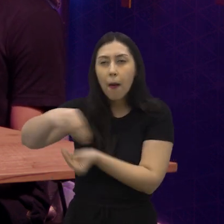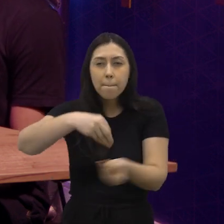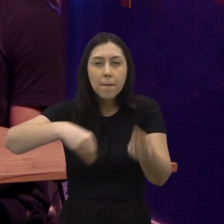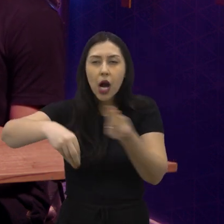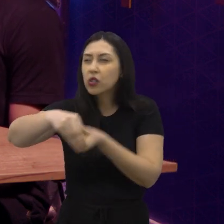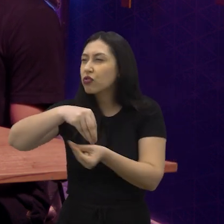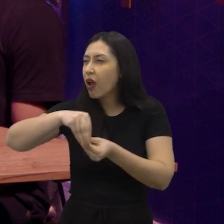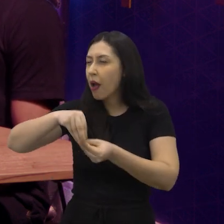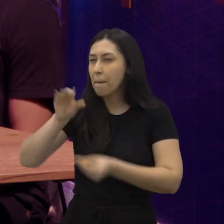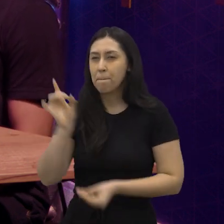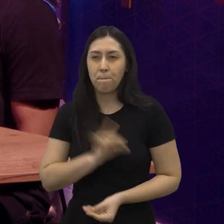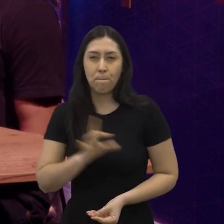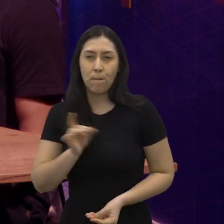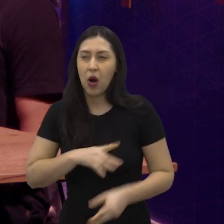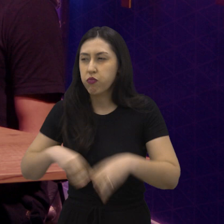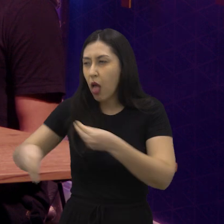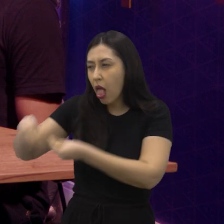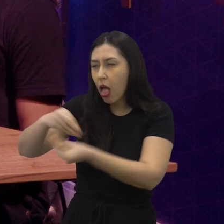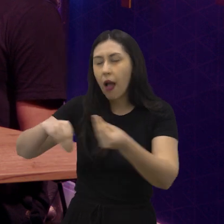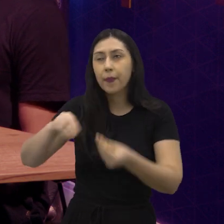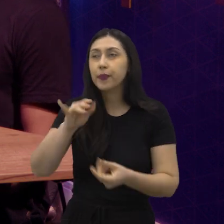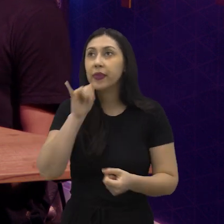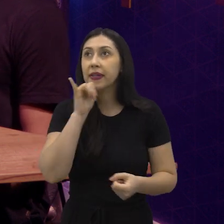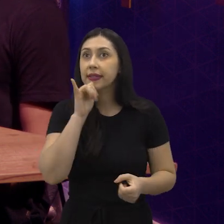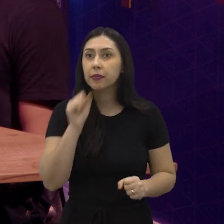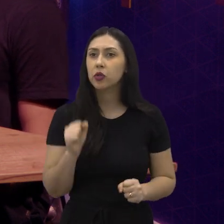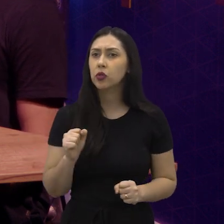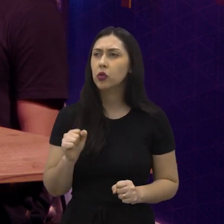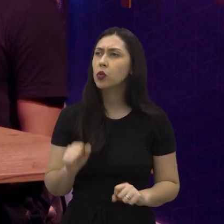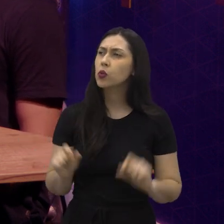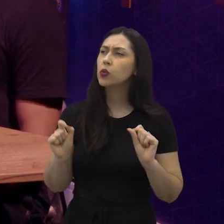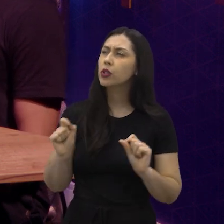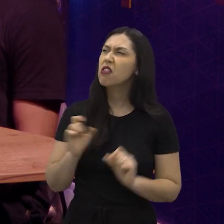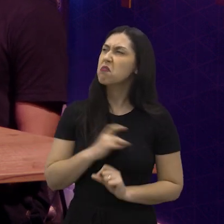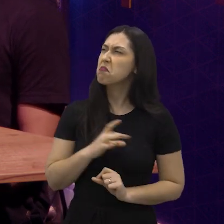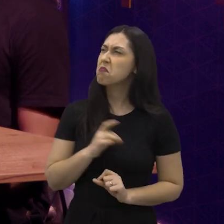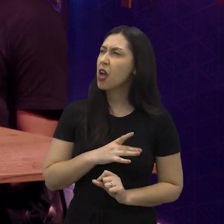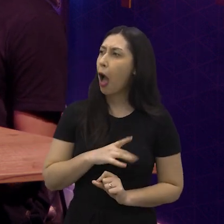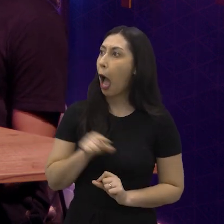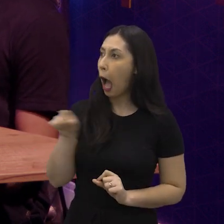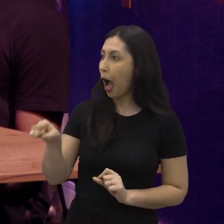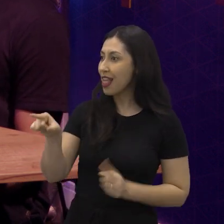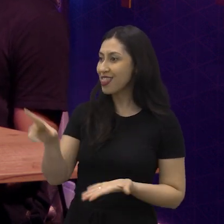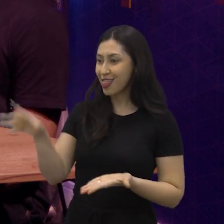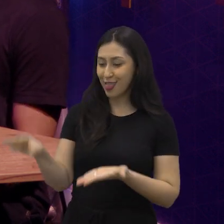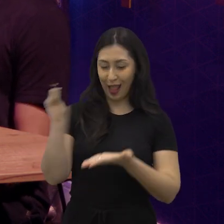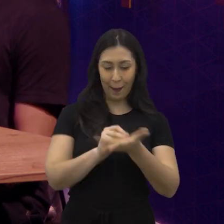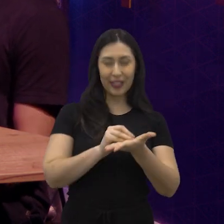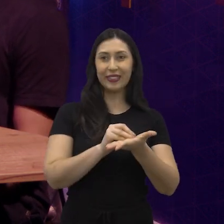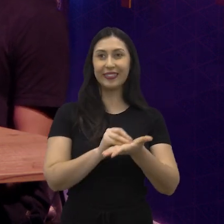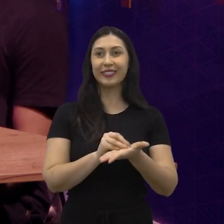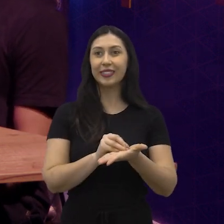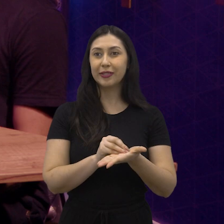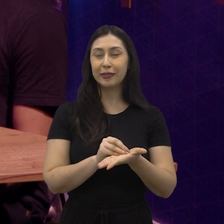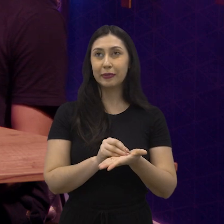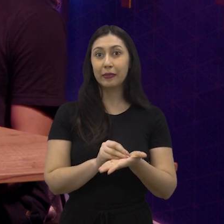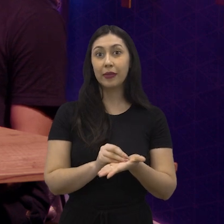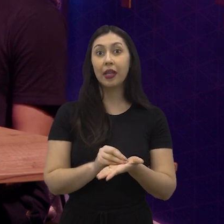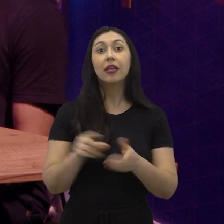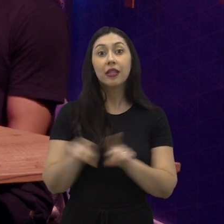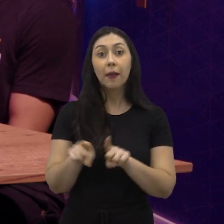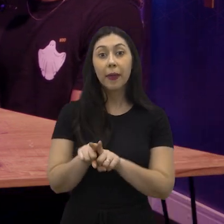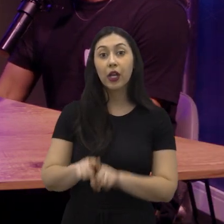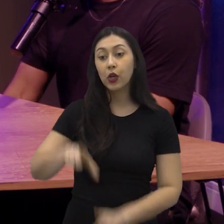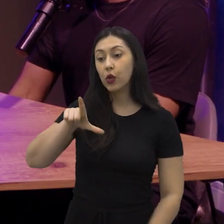coisas com isso, né? Tipo, o que dá pra dar medo, vou colocar no meio. Aí tem